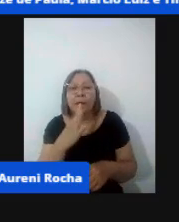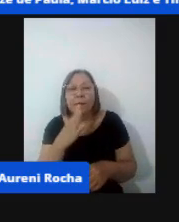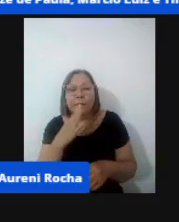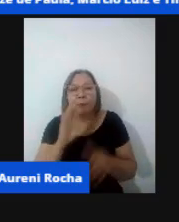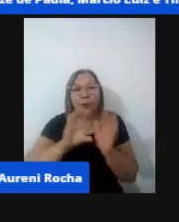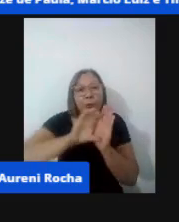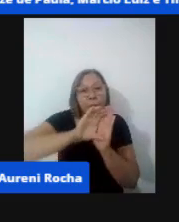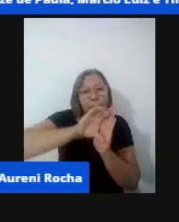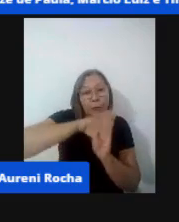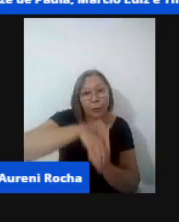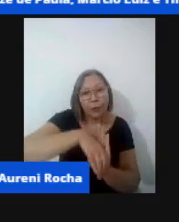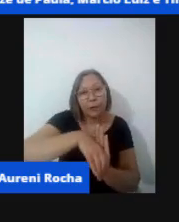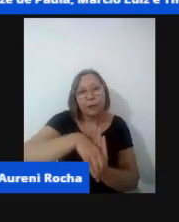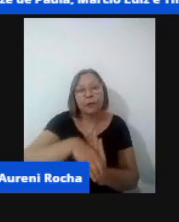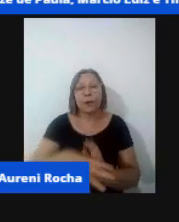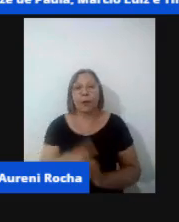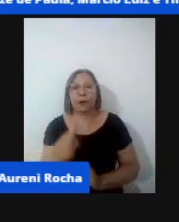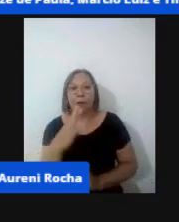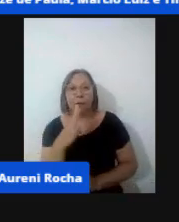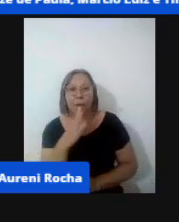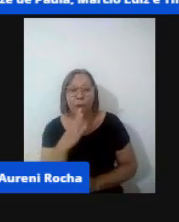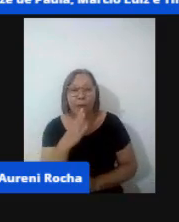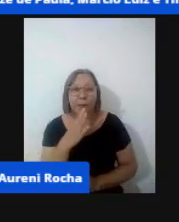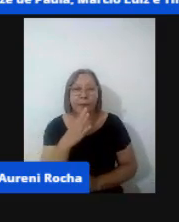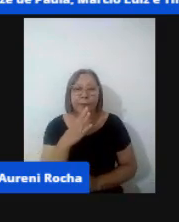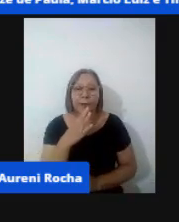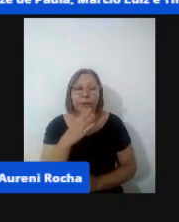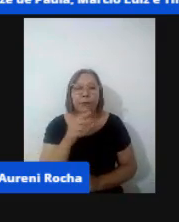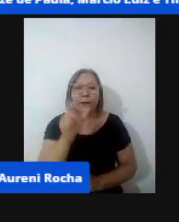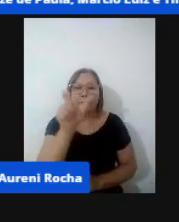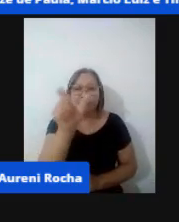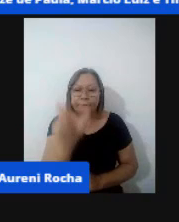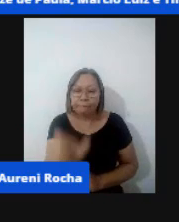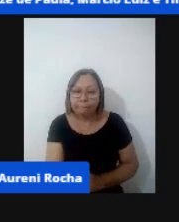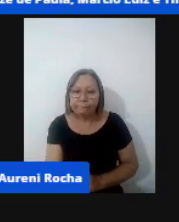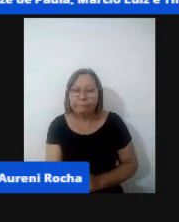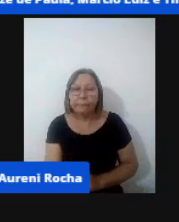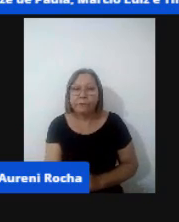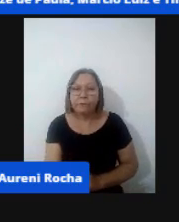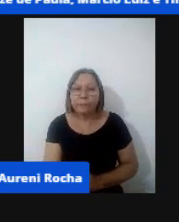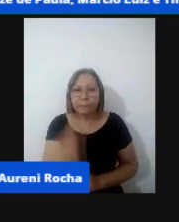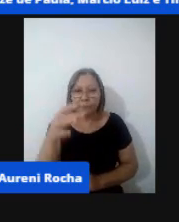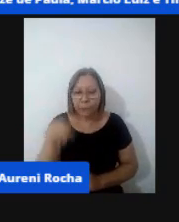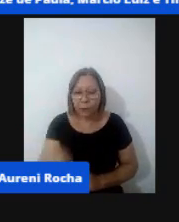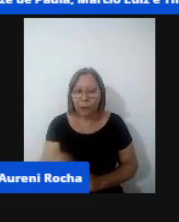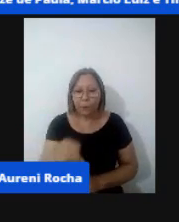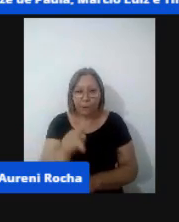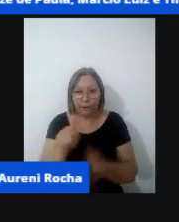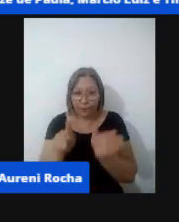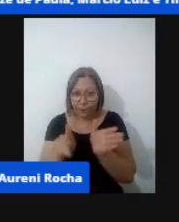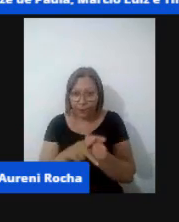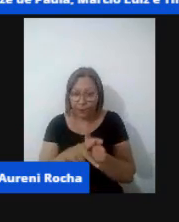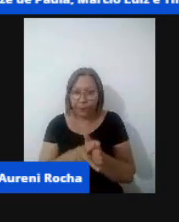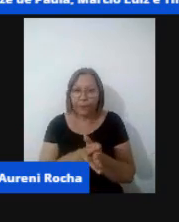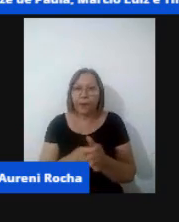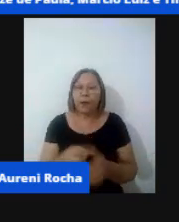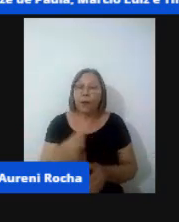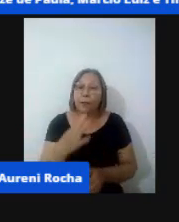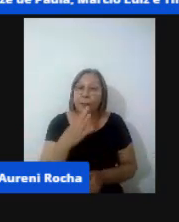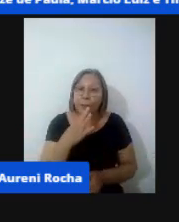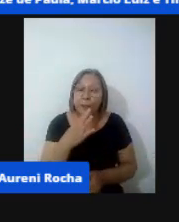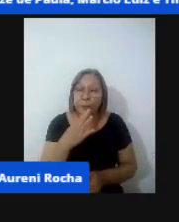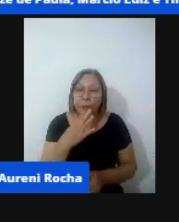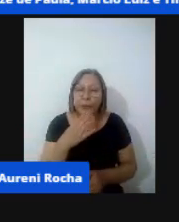da especificidade do meu aluno. Então, como eu desenvolver isso? Por isso, a importância desses